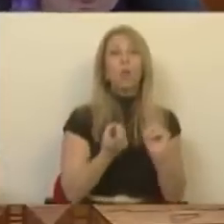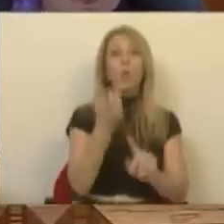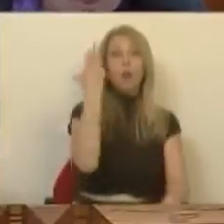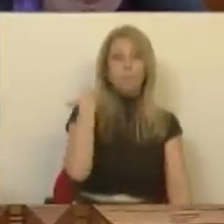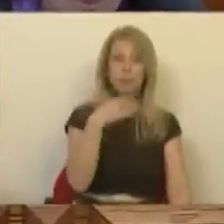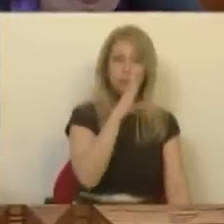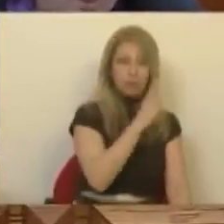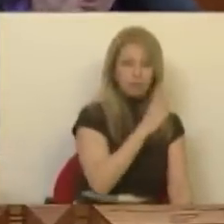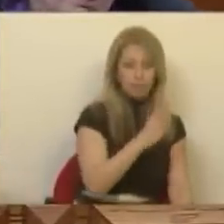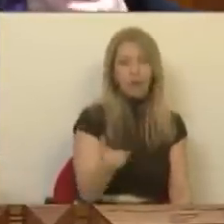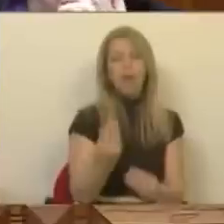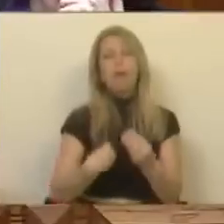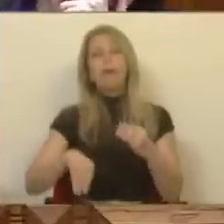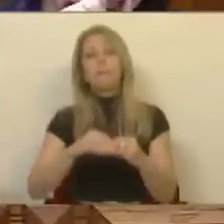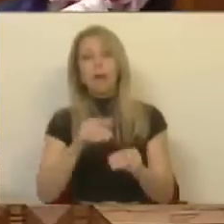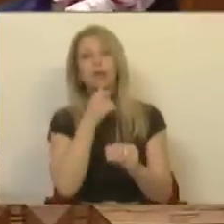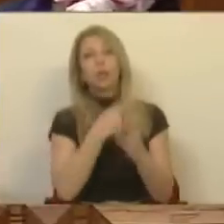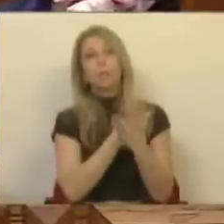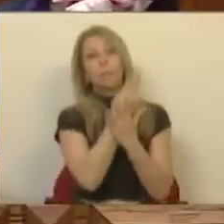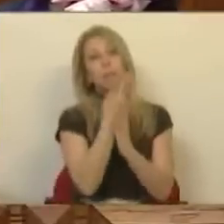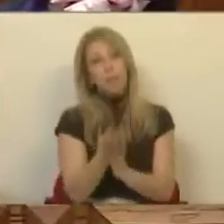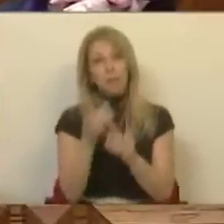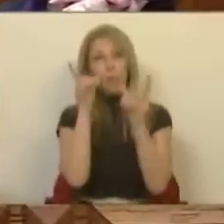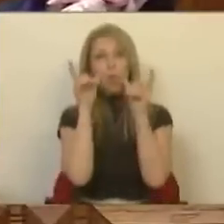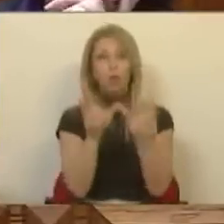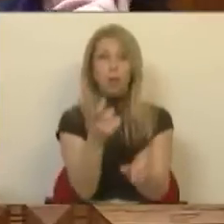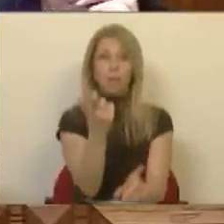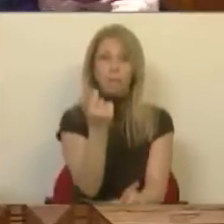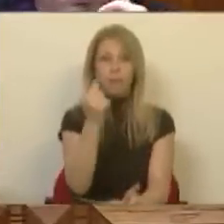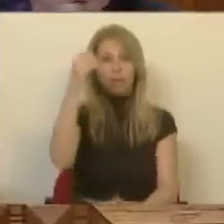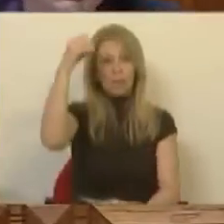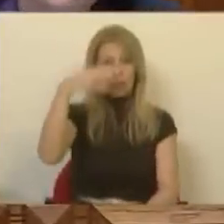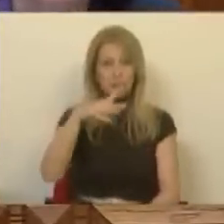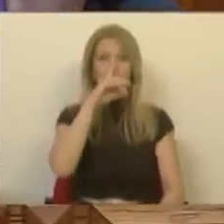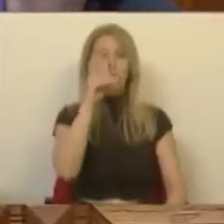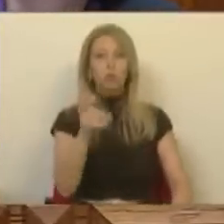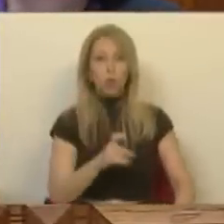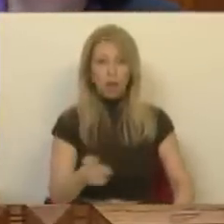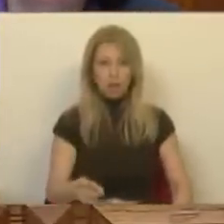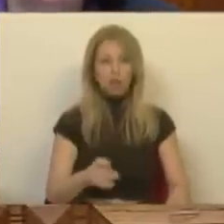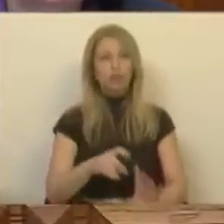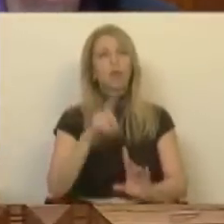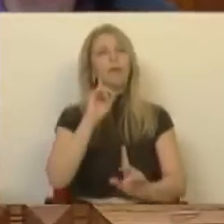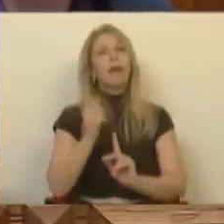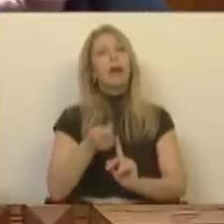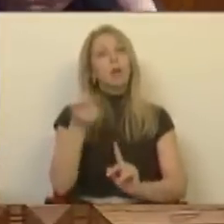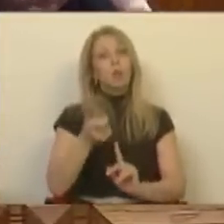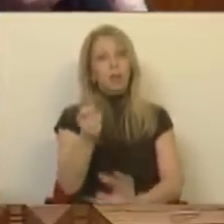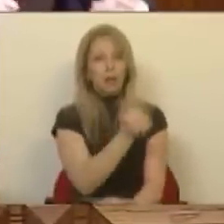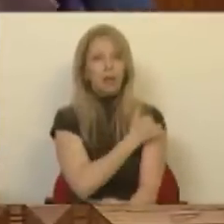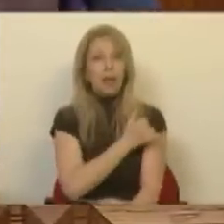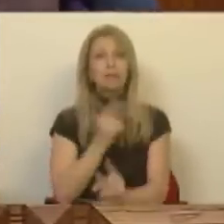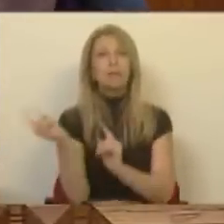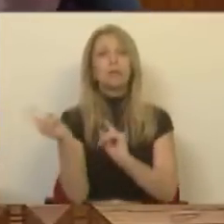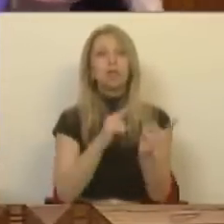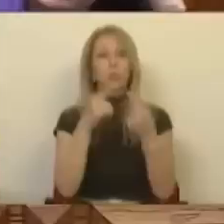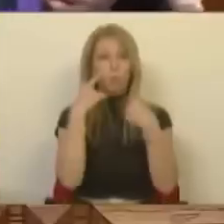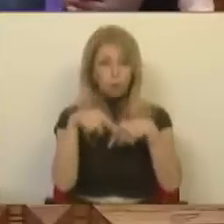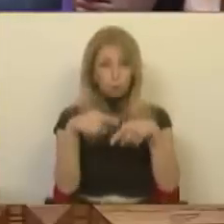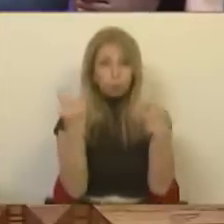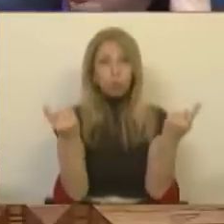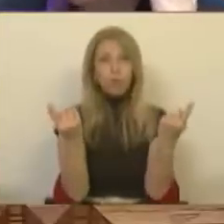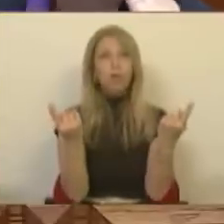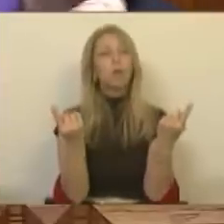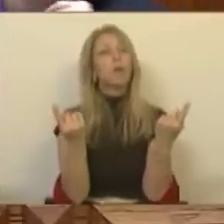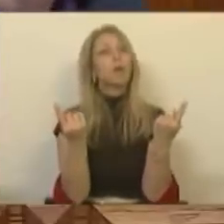a isto as medidas candidatarmos para controlar o preço de eletricidade do gás das rendas dos transportes públicos a